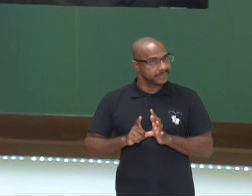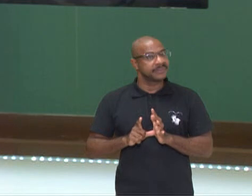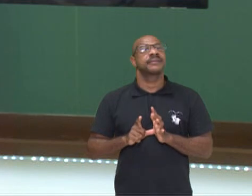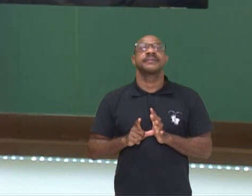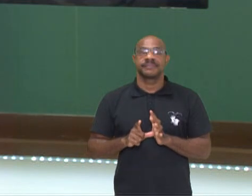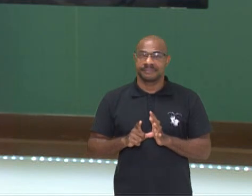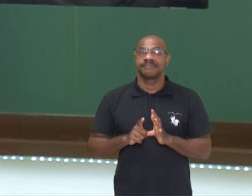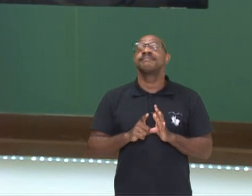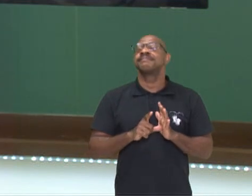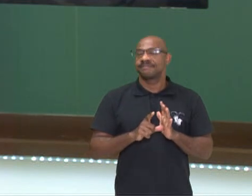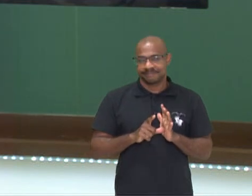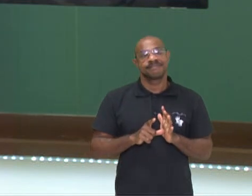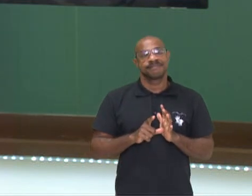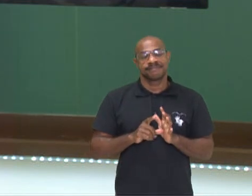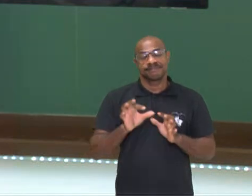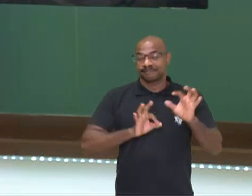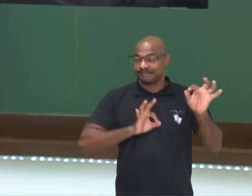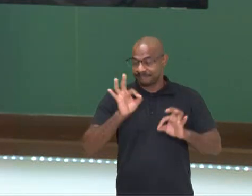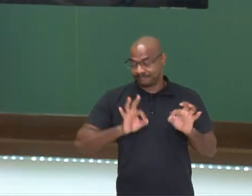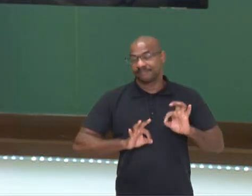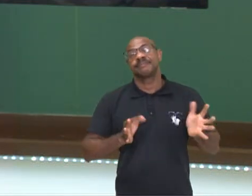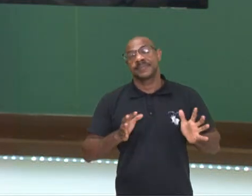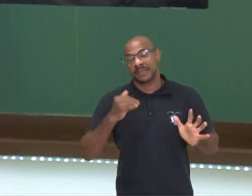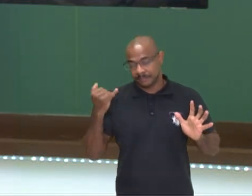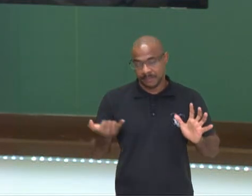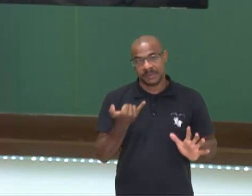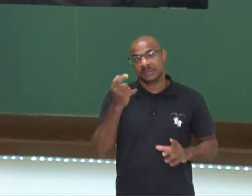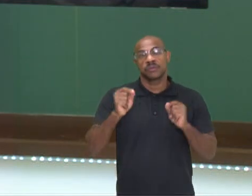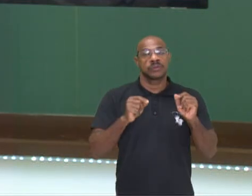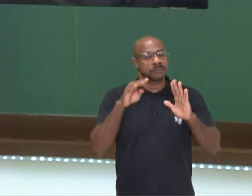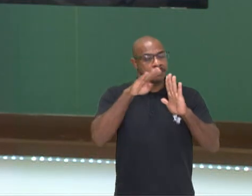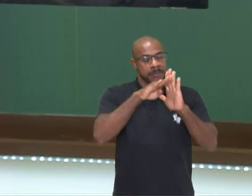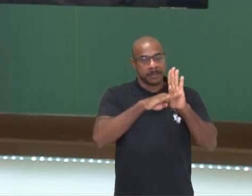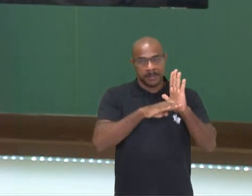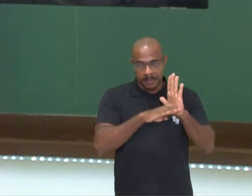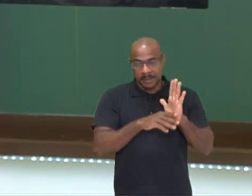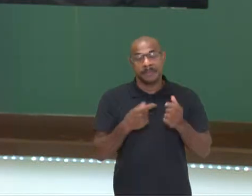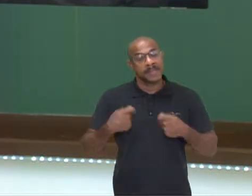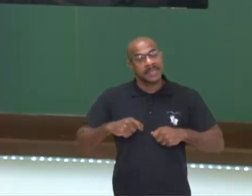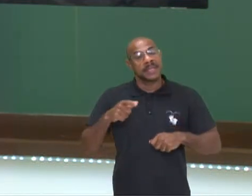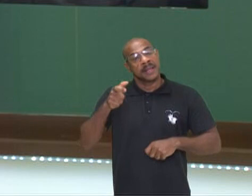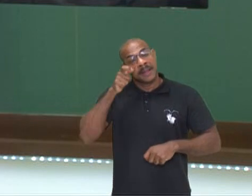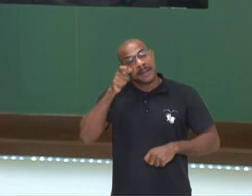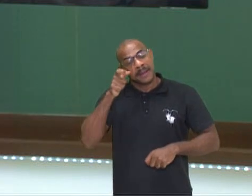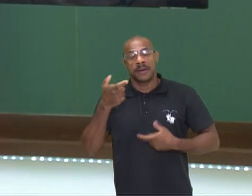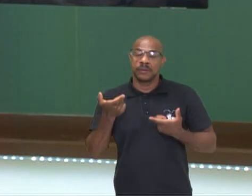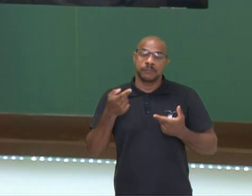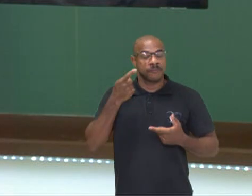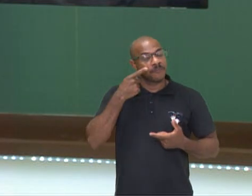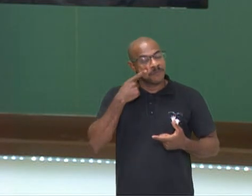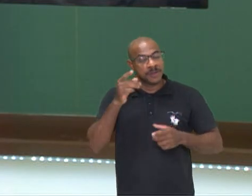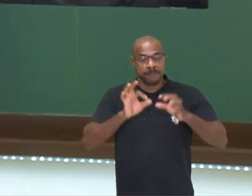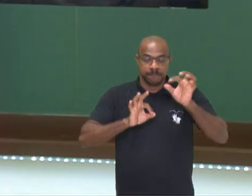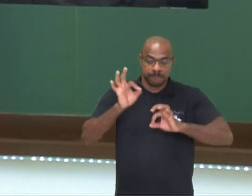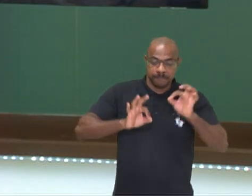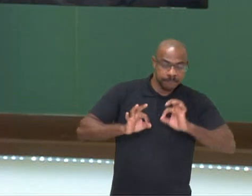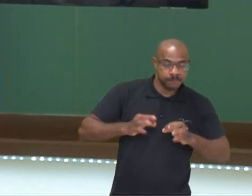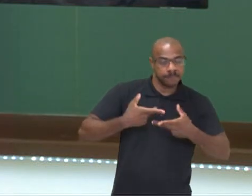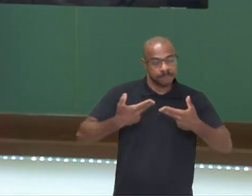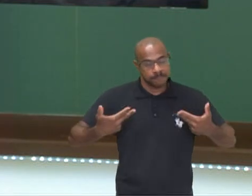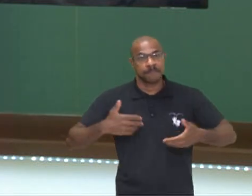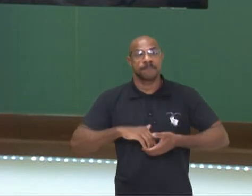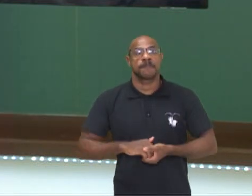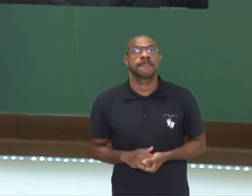falta de planejamento por isso é importante sempre verificar e sempre planejar